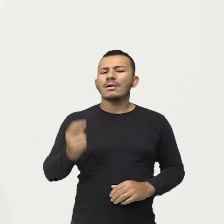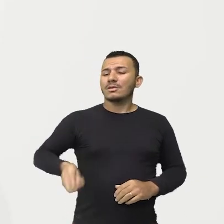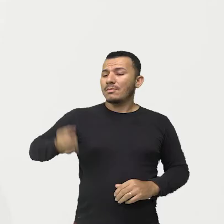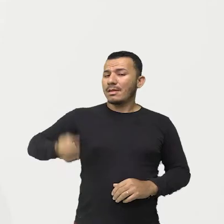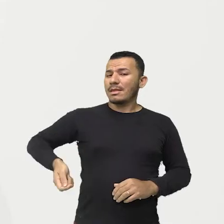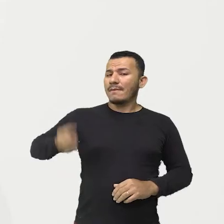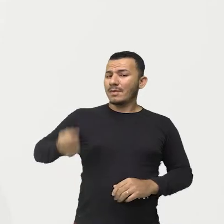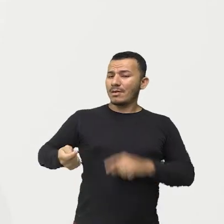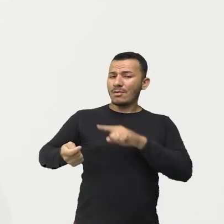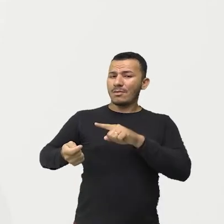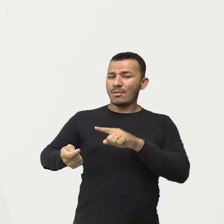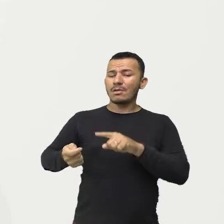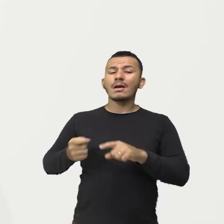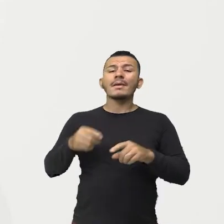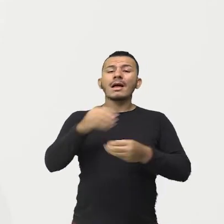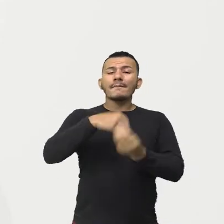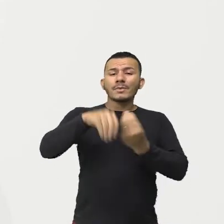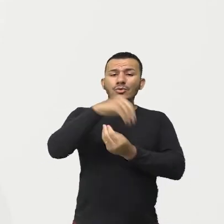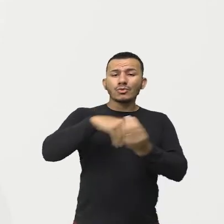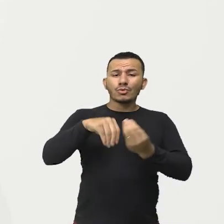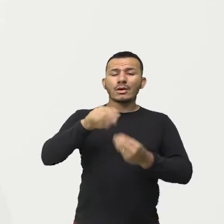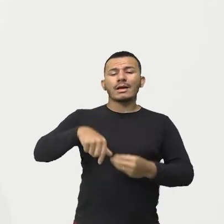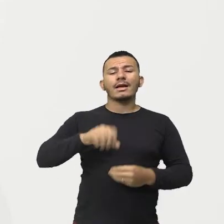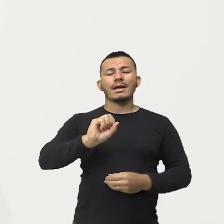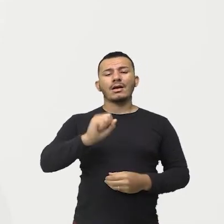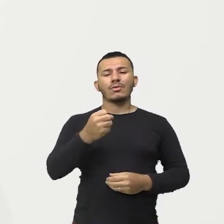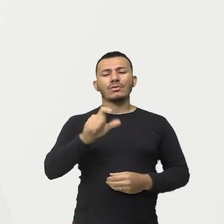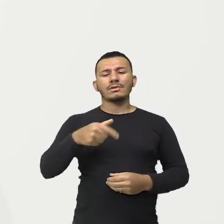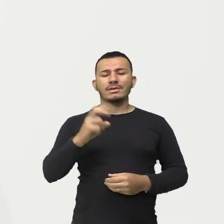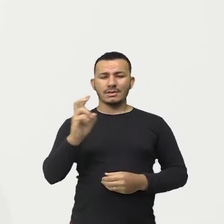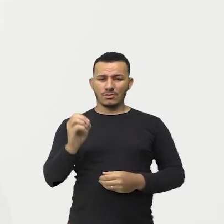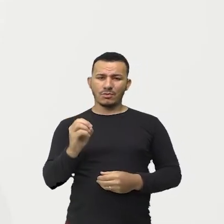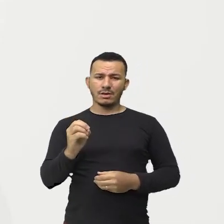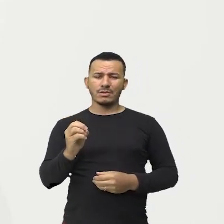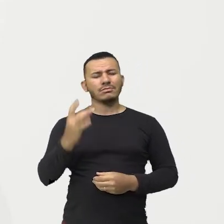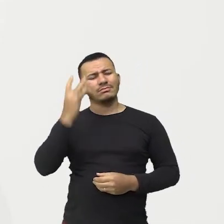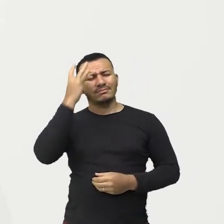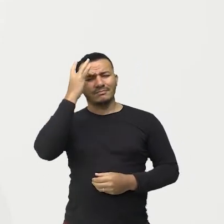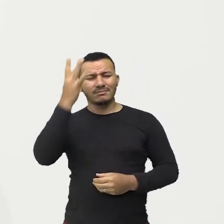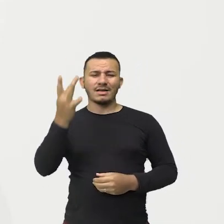tapioca cujo valor do recheio é R$ 8,50? É bem